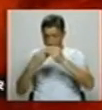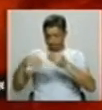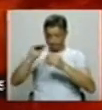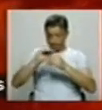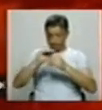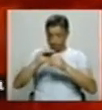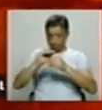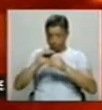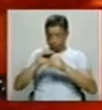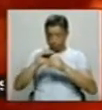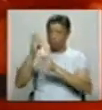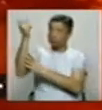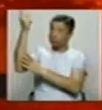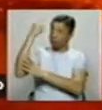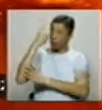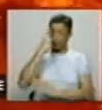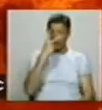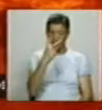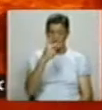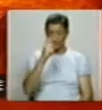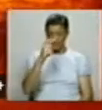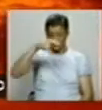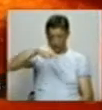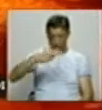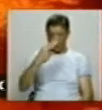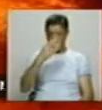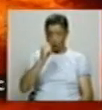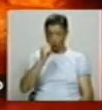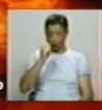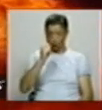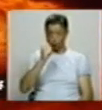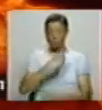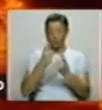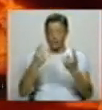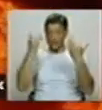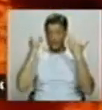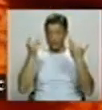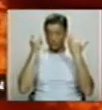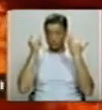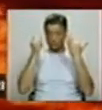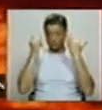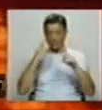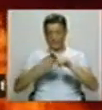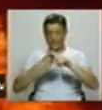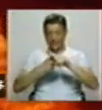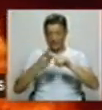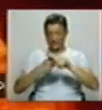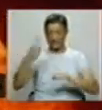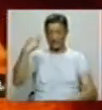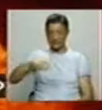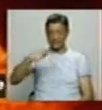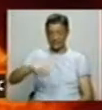da radiação solar em Vênus. E, portanto, porquê é que esta notícia é particularmente curiosa? Porque